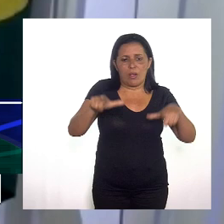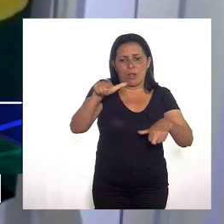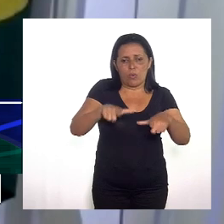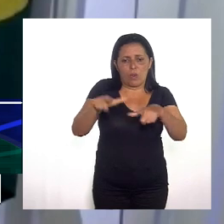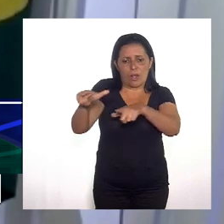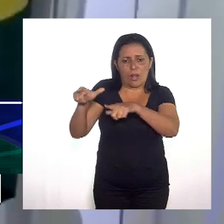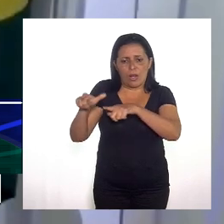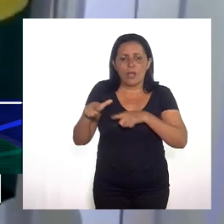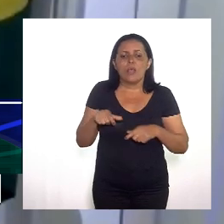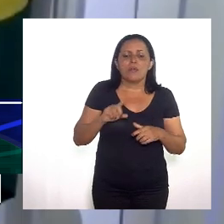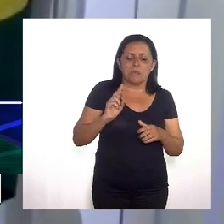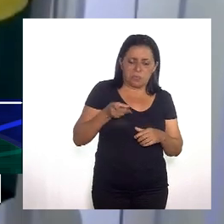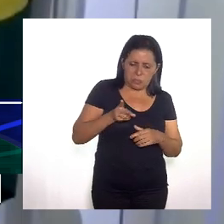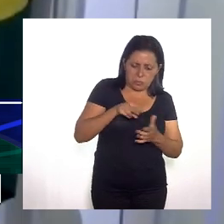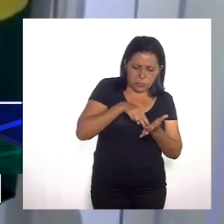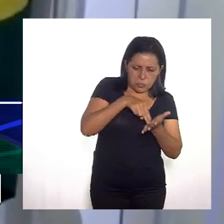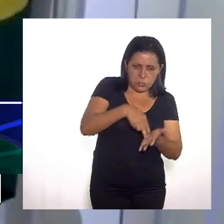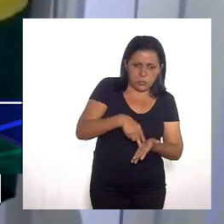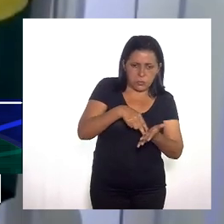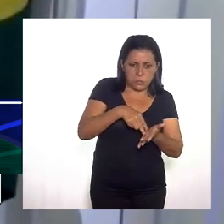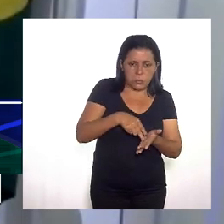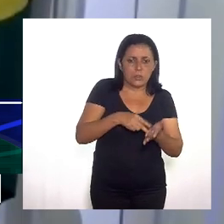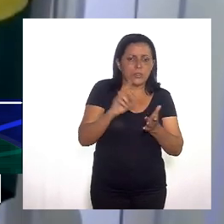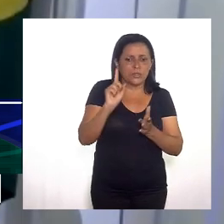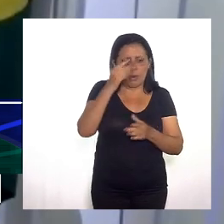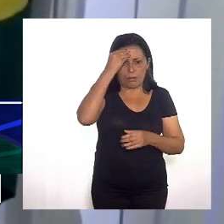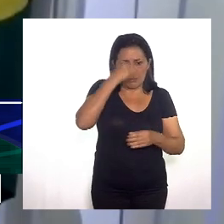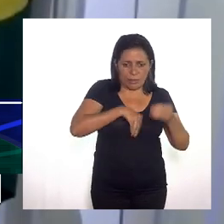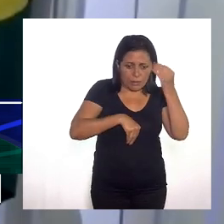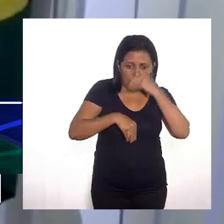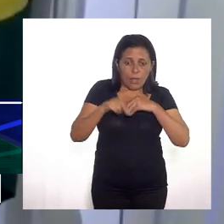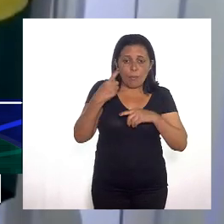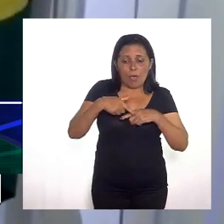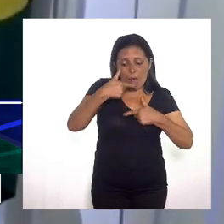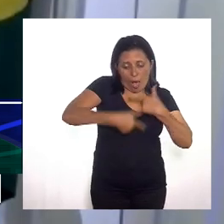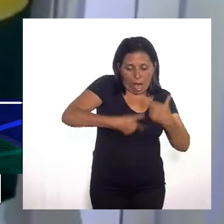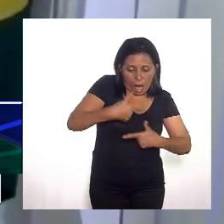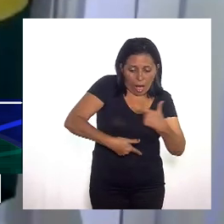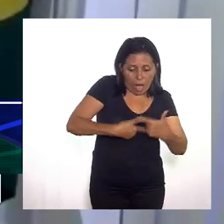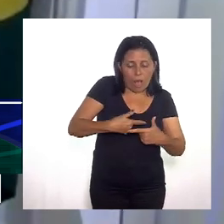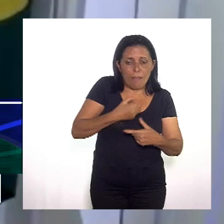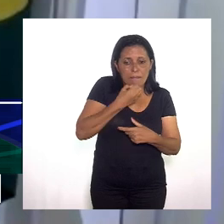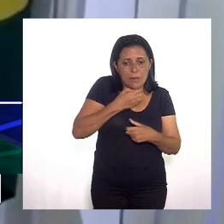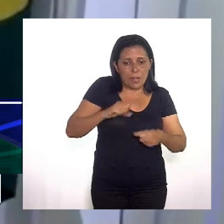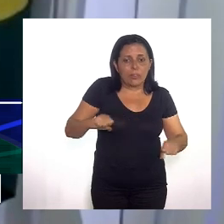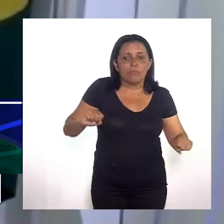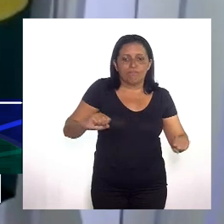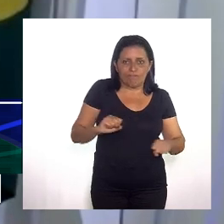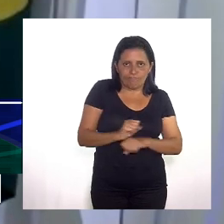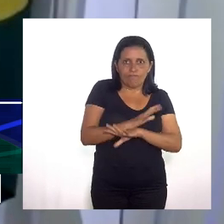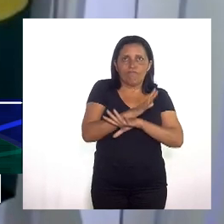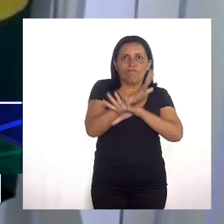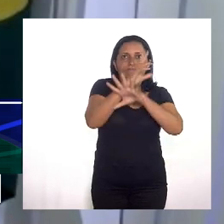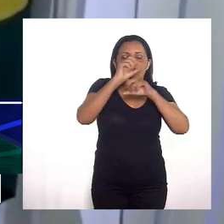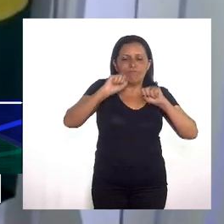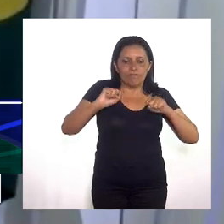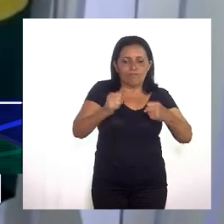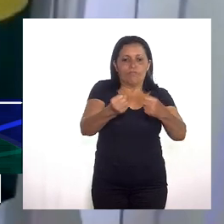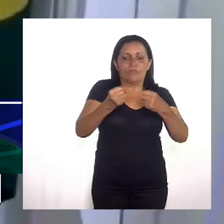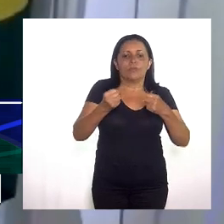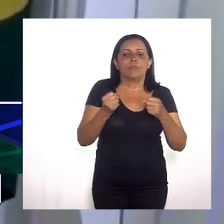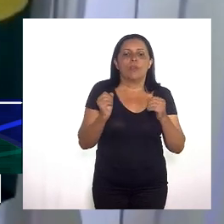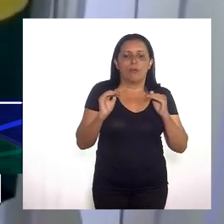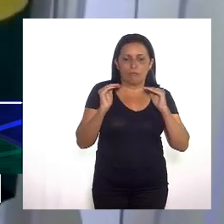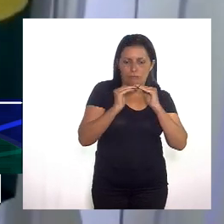vocês, sigam firmes, não recuem, porque essa é uma luta gloriosa. Não é inglória, é uma luta gloriosa porque